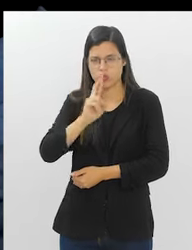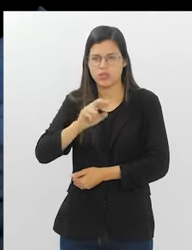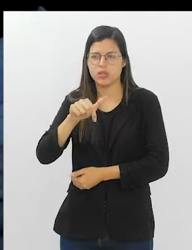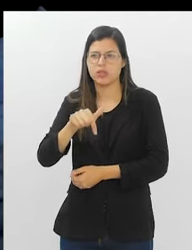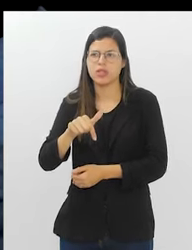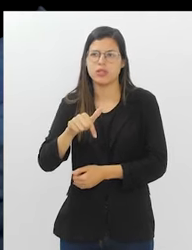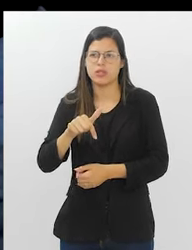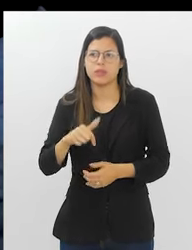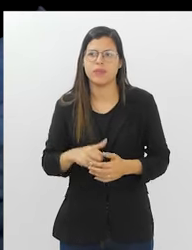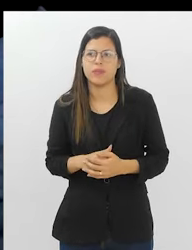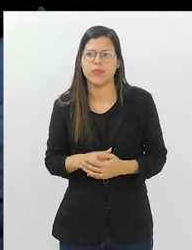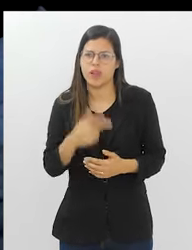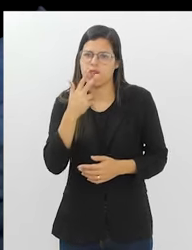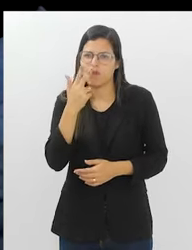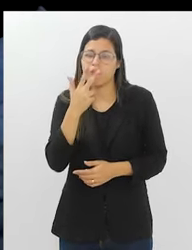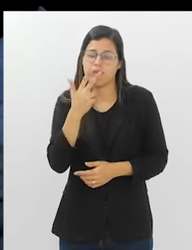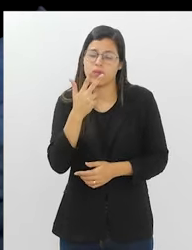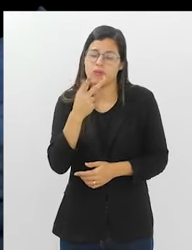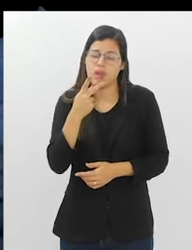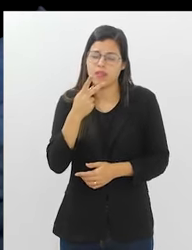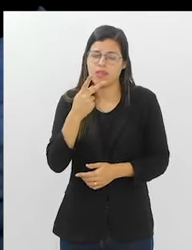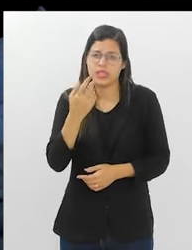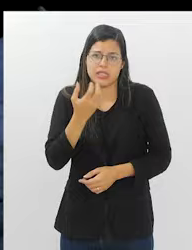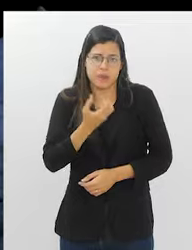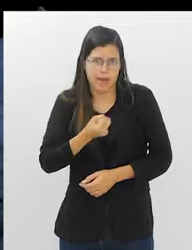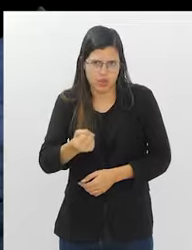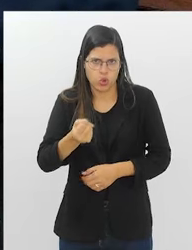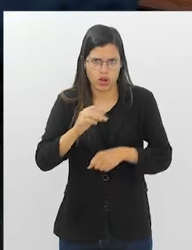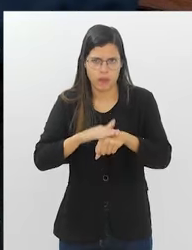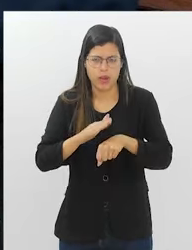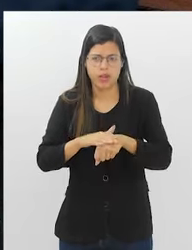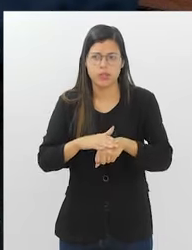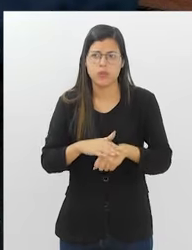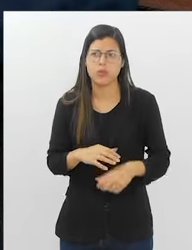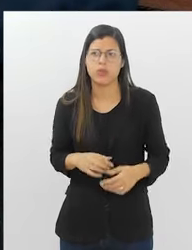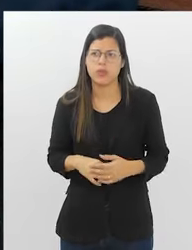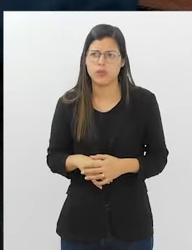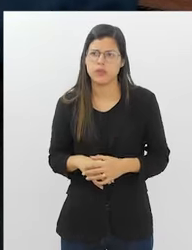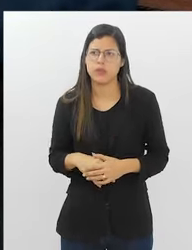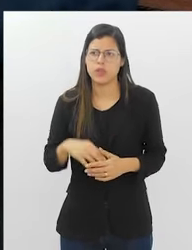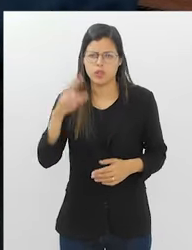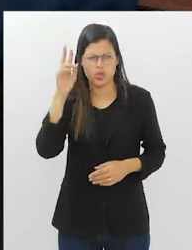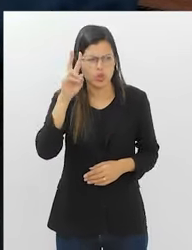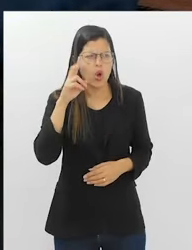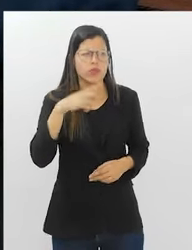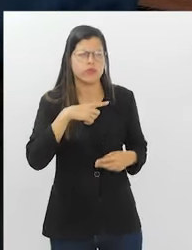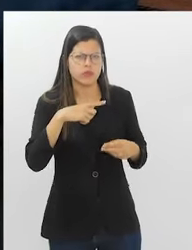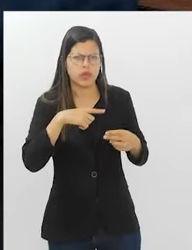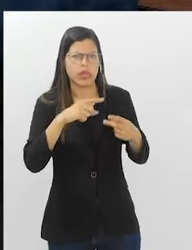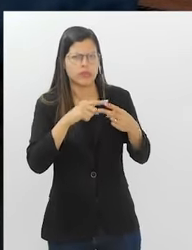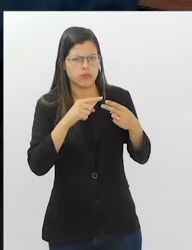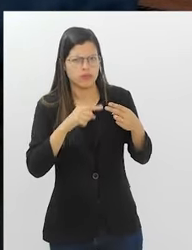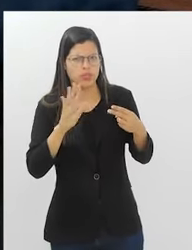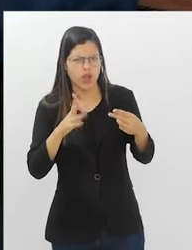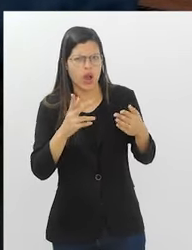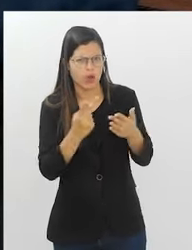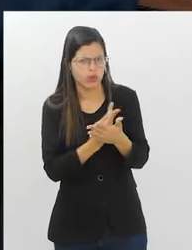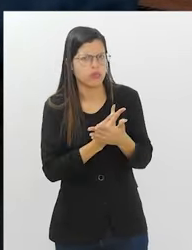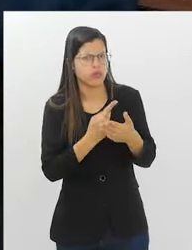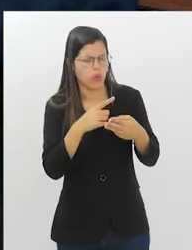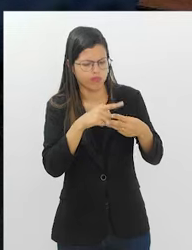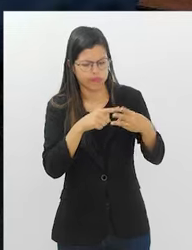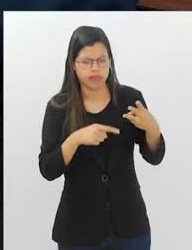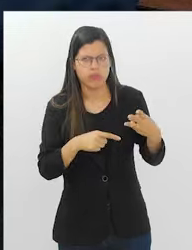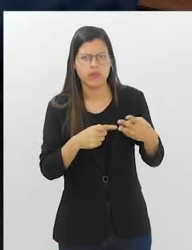o rapaz foi absolvido. Isso é histórico, né? Isso é... Tem mais de um caso desse, hein? São dois ou três. Mas,